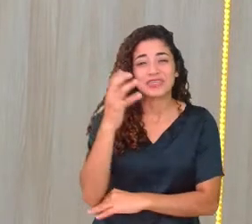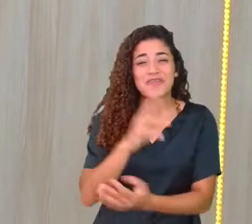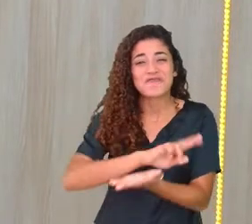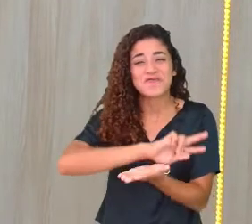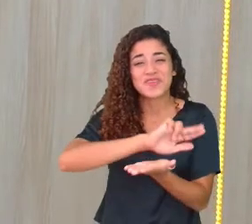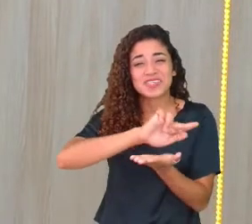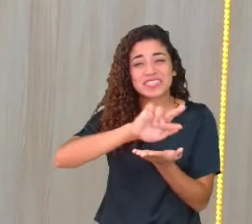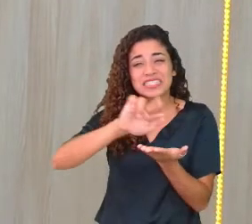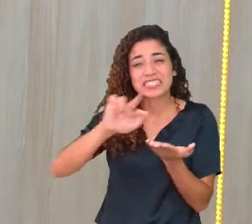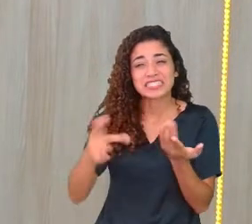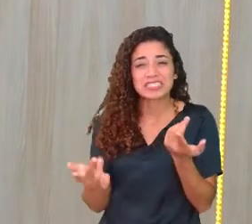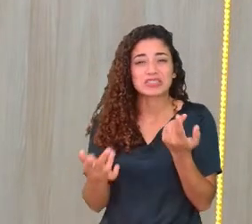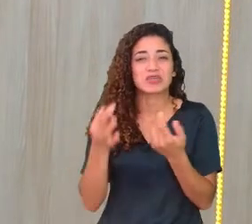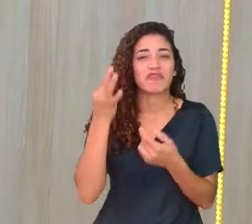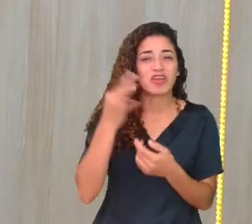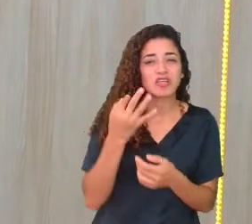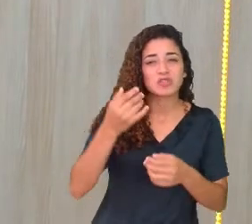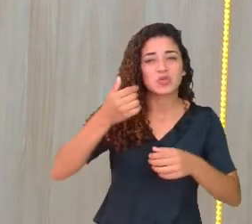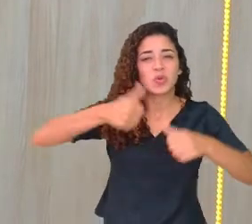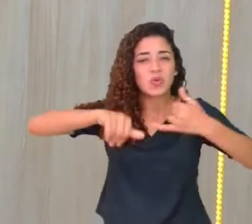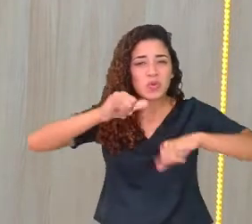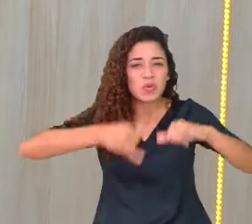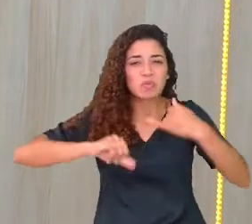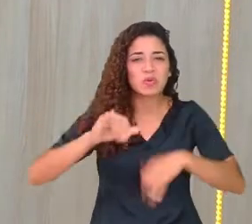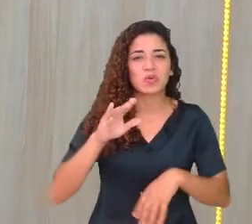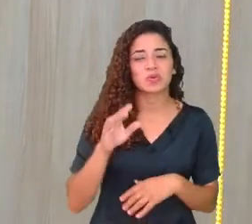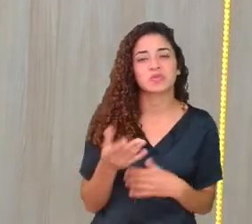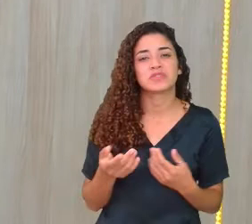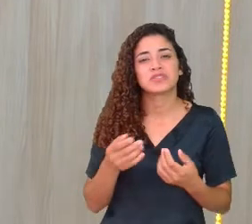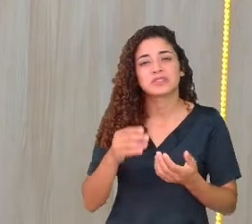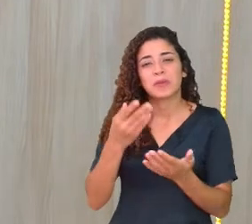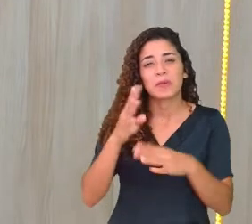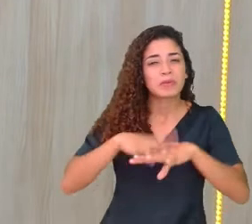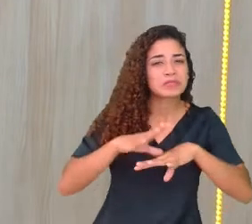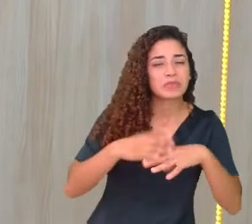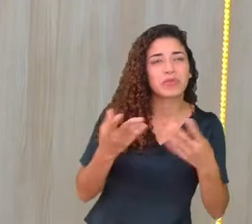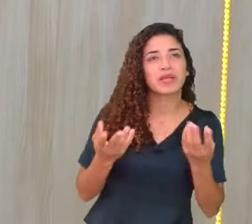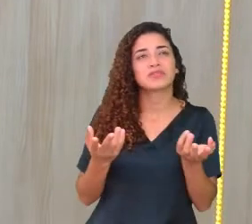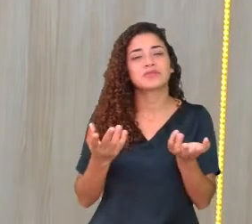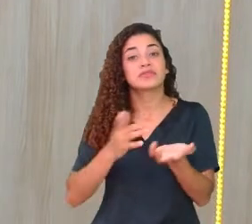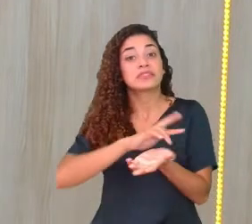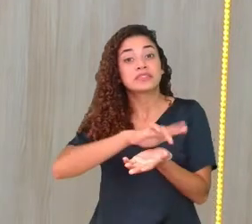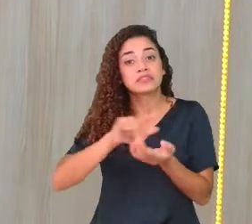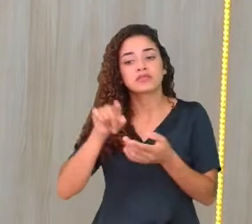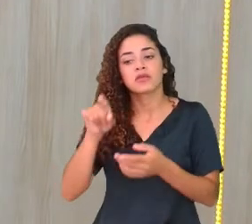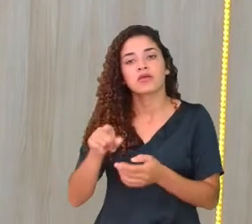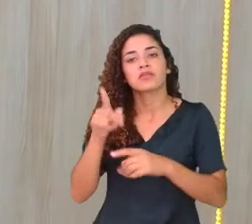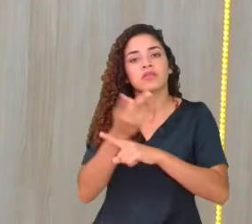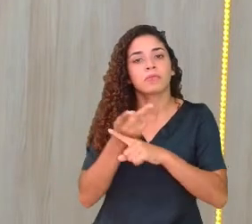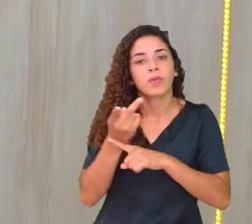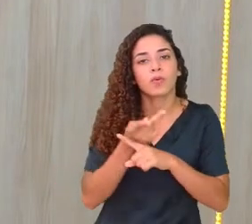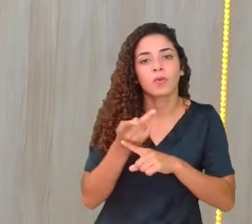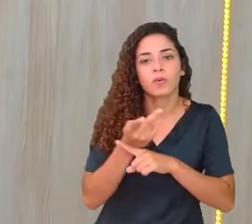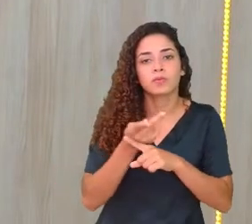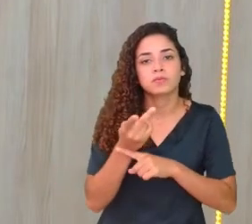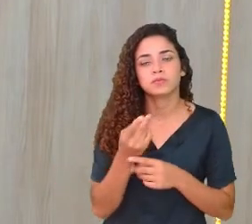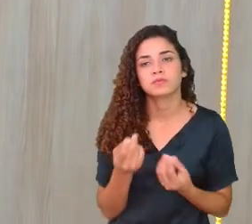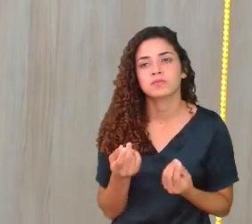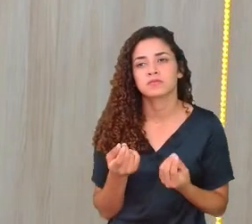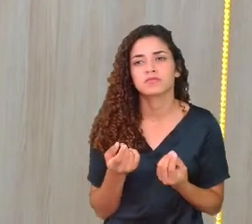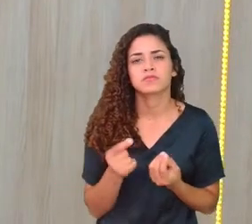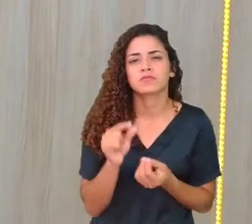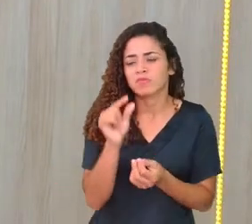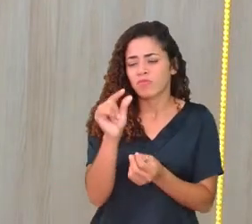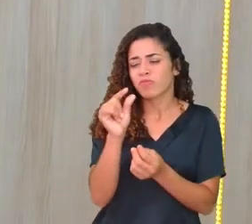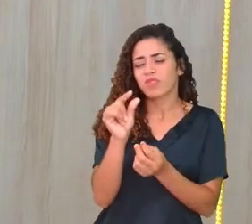cientistas, físicos, químicos, engenheiros, matemáticos. Então, eles procuravam, de